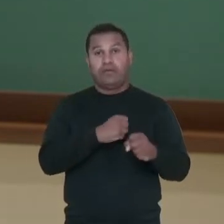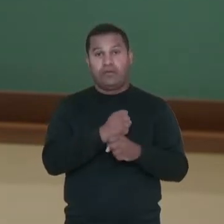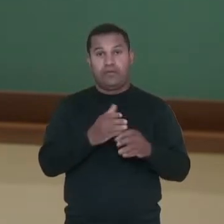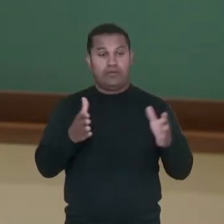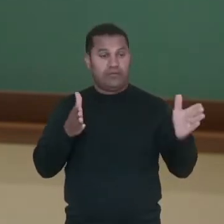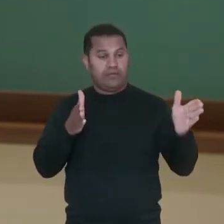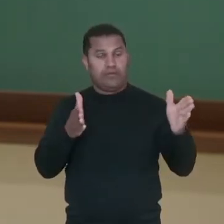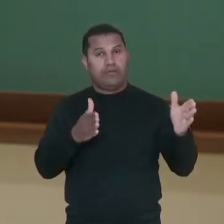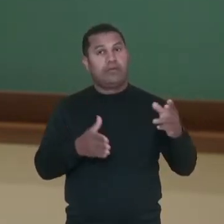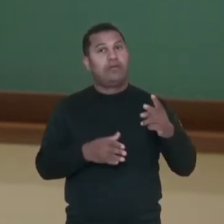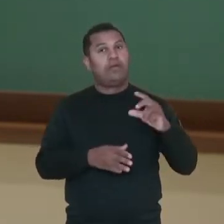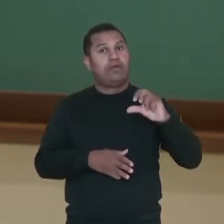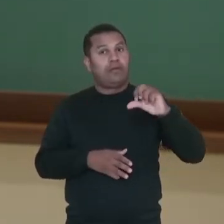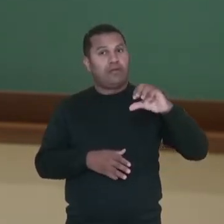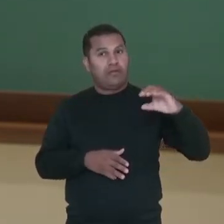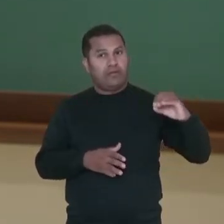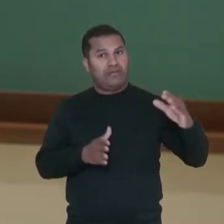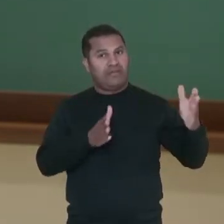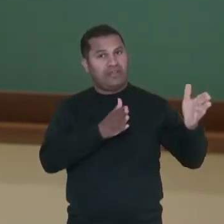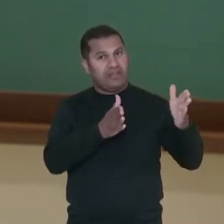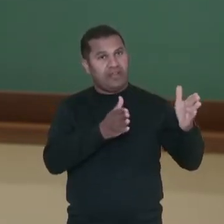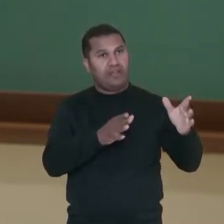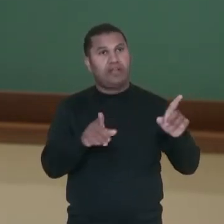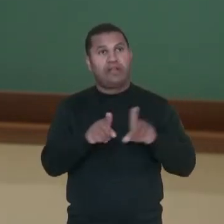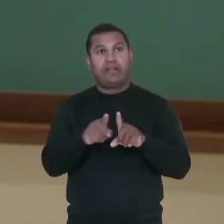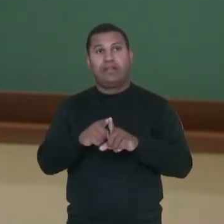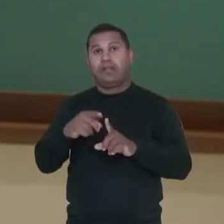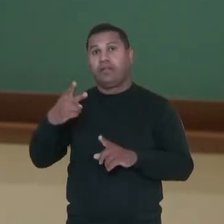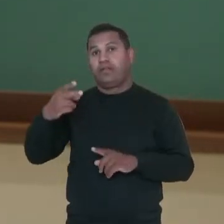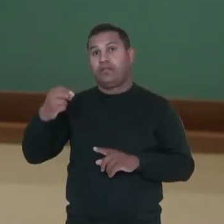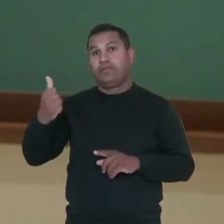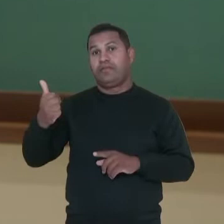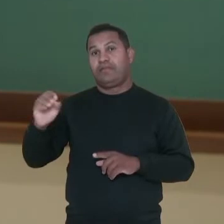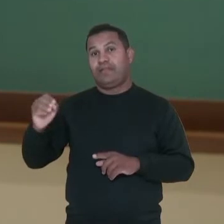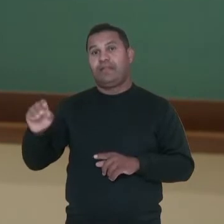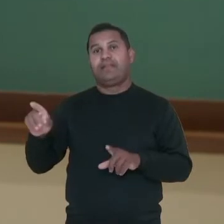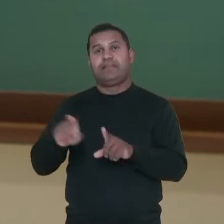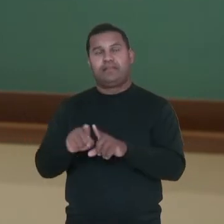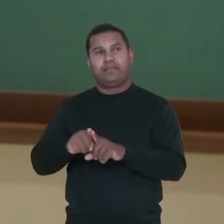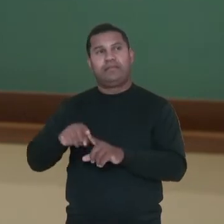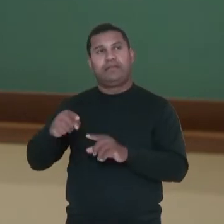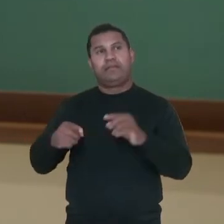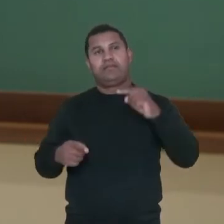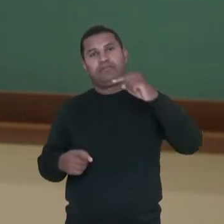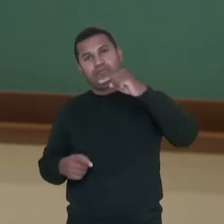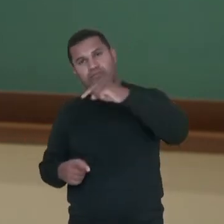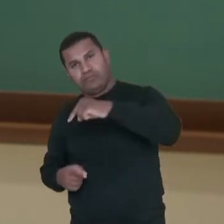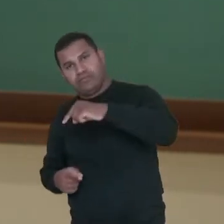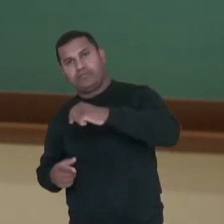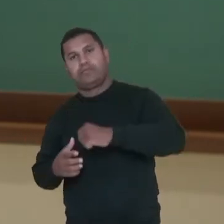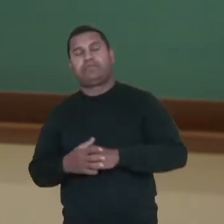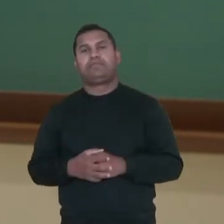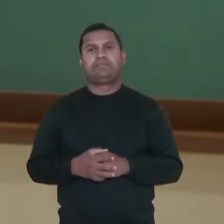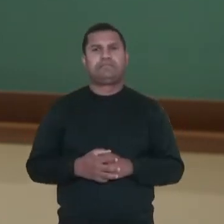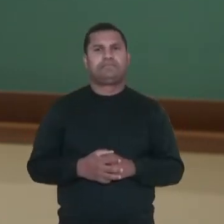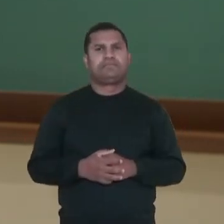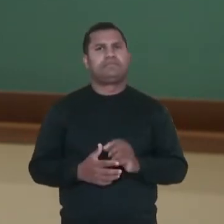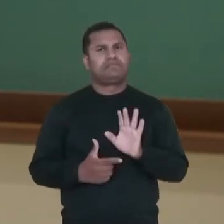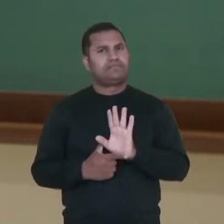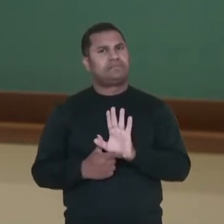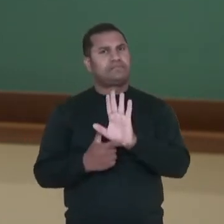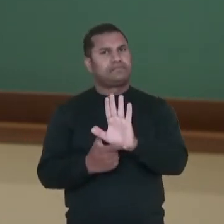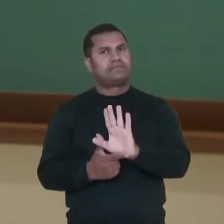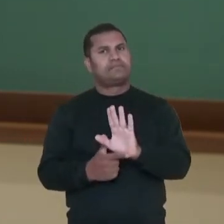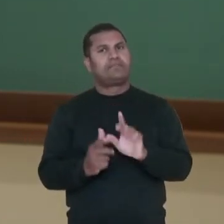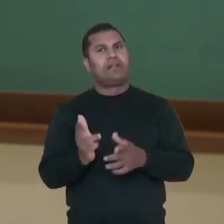ano de 2010 aí tivemos uma pequena queda também, ok? Então, esse índice serve, né, para medir